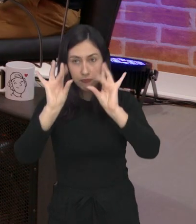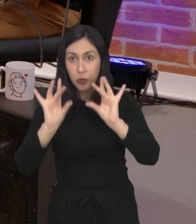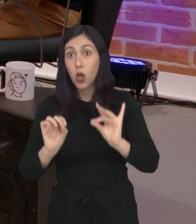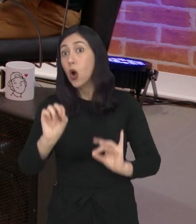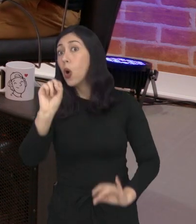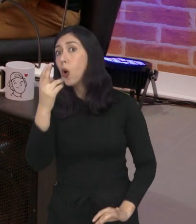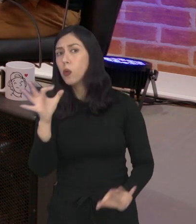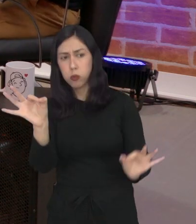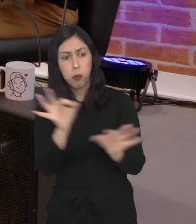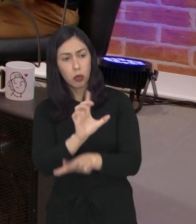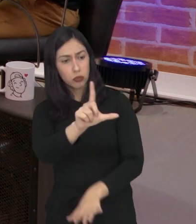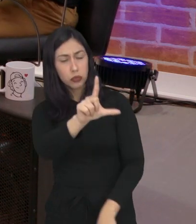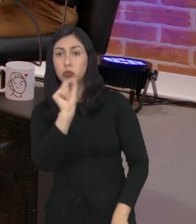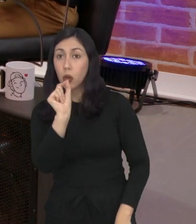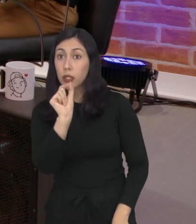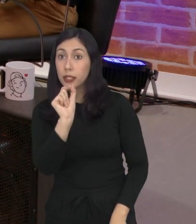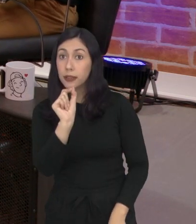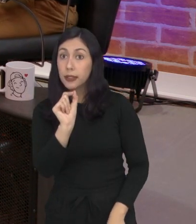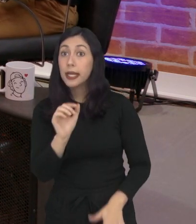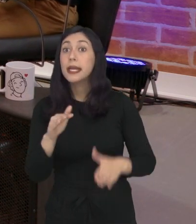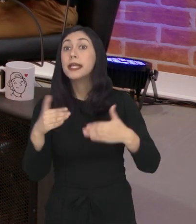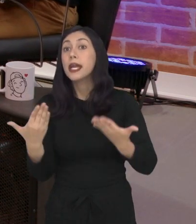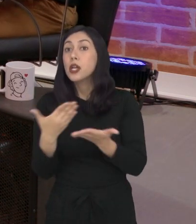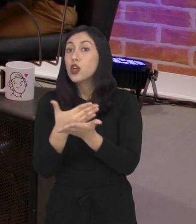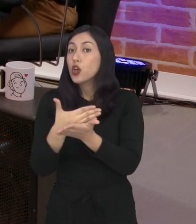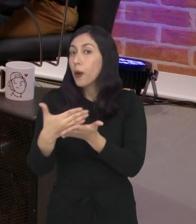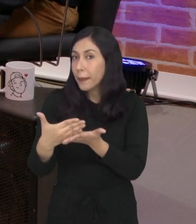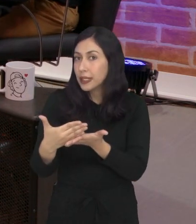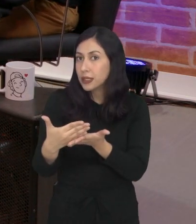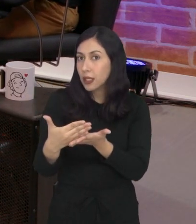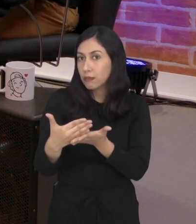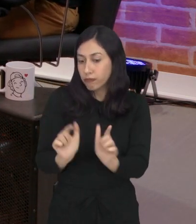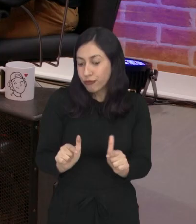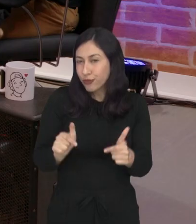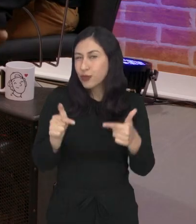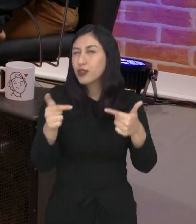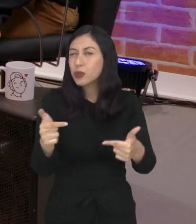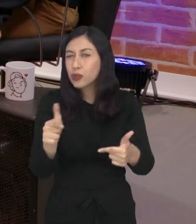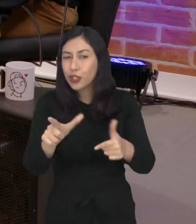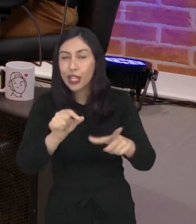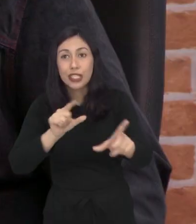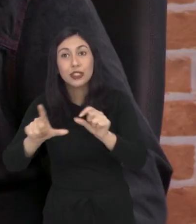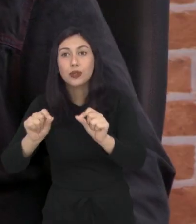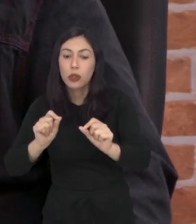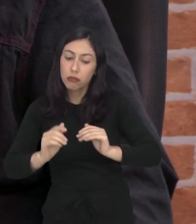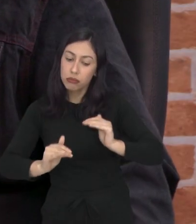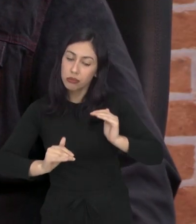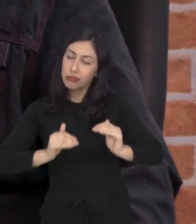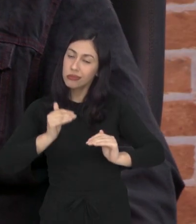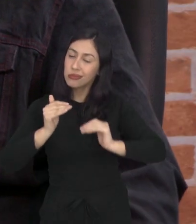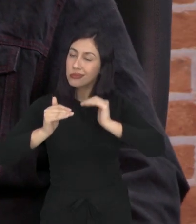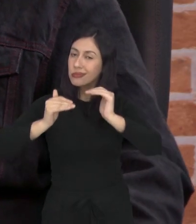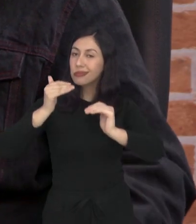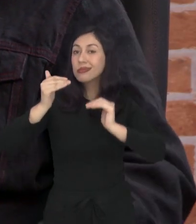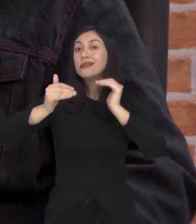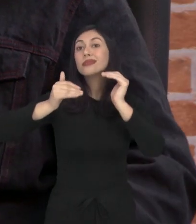um personagem pronto, e a partir daquilo você vai desenvolver o personagem. Ou seja, ele vai evoluir de acordo com aquilo que você está jogando. O